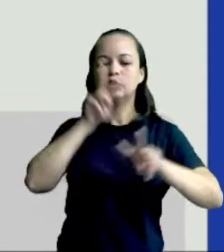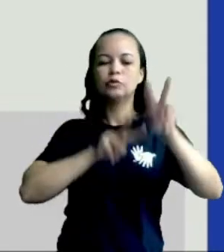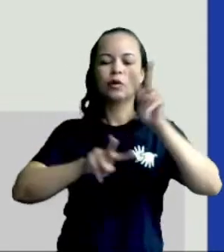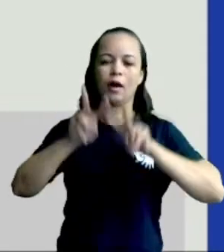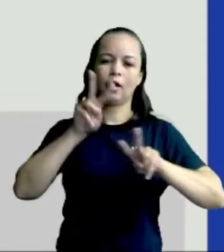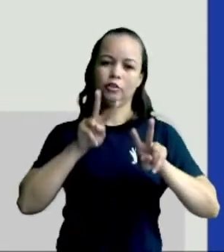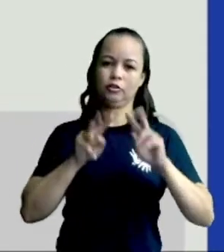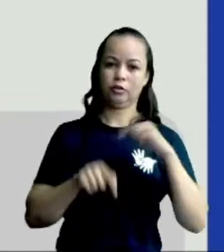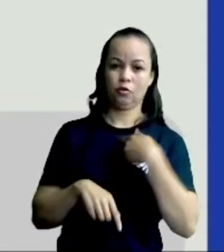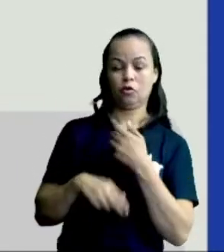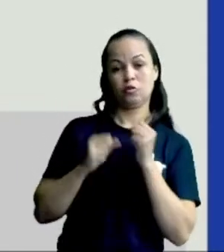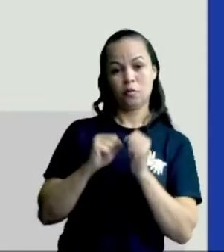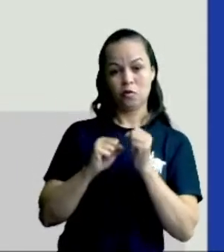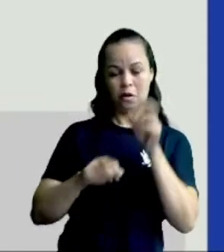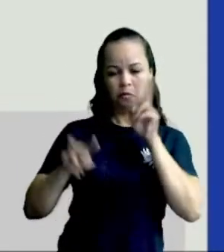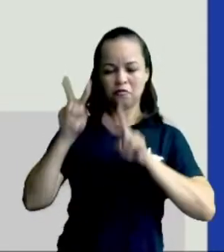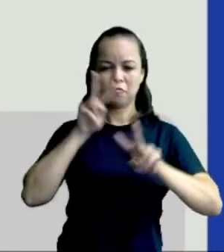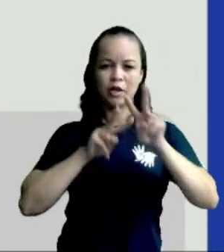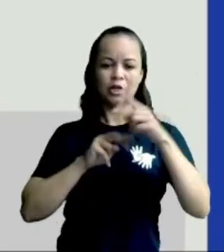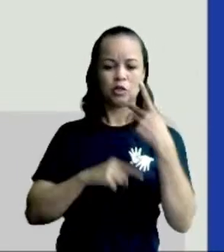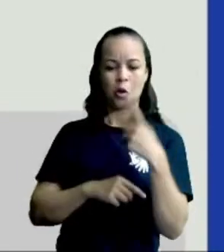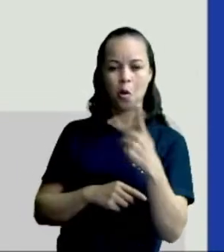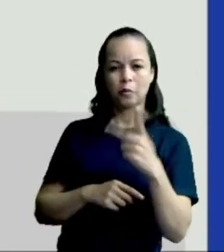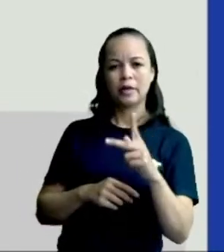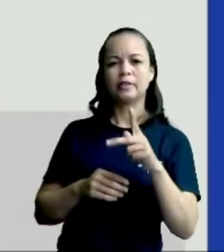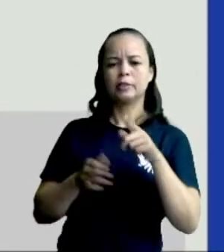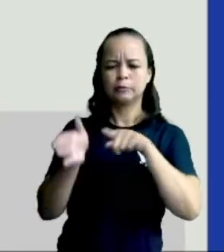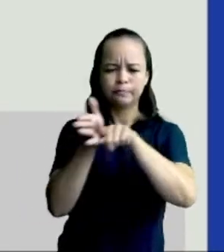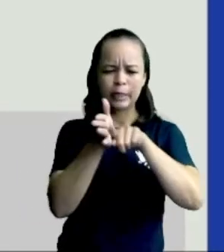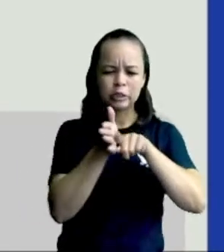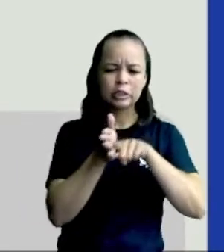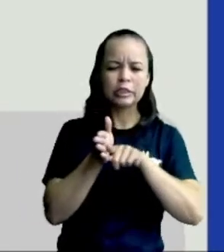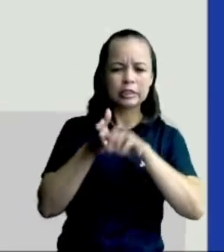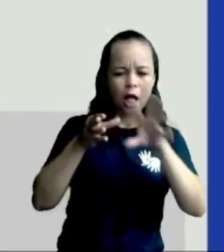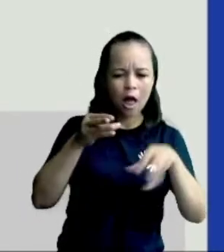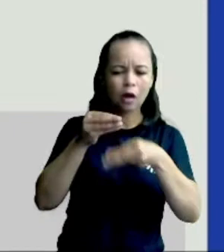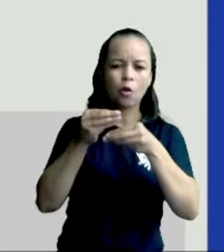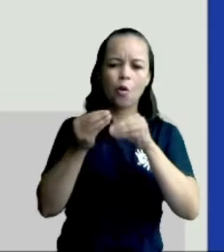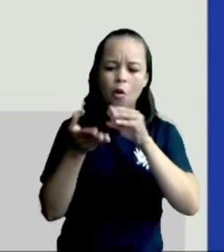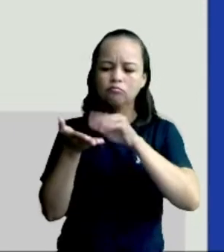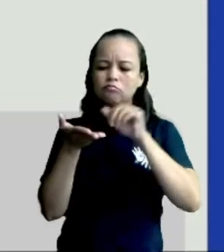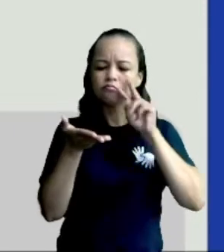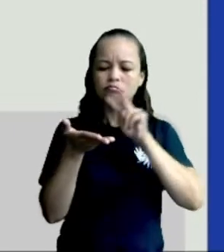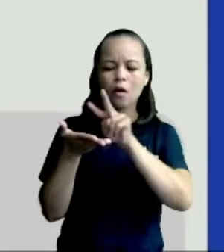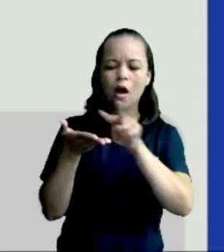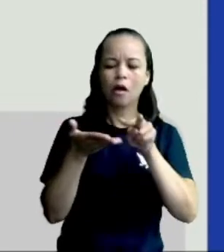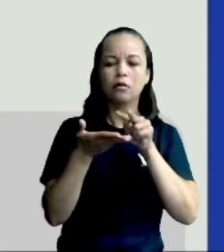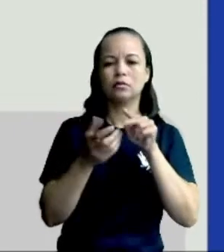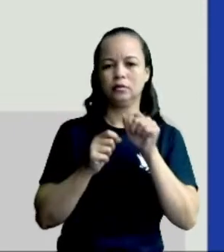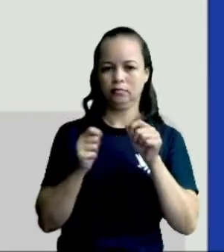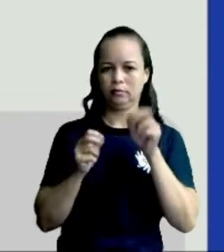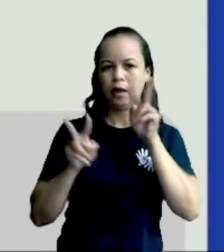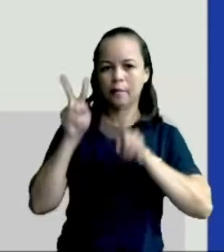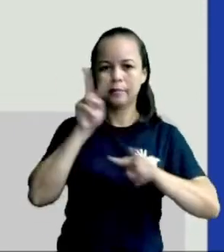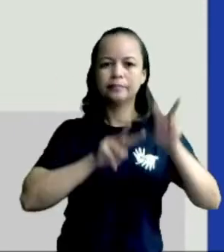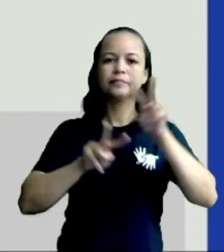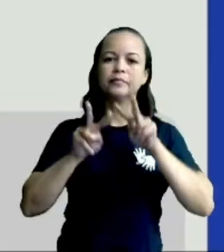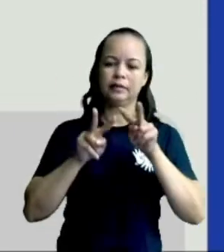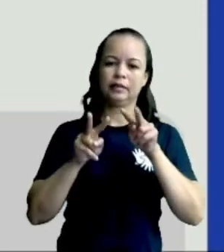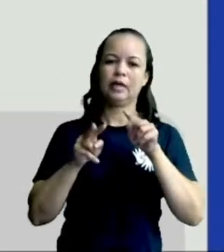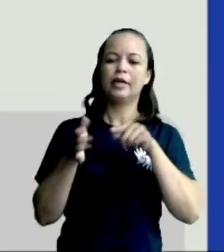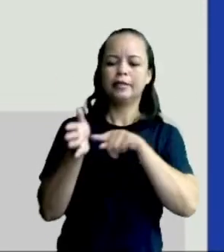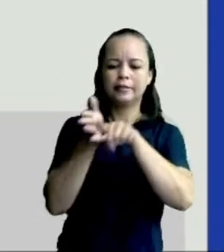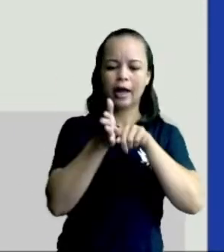ver sobre esses dados coletados, tá certo? Olha aí, são representações visuais de dados